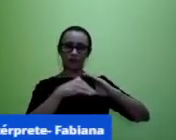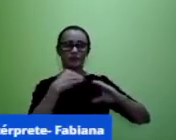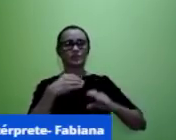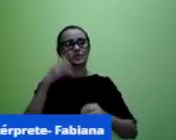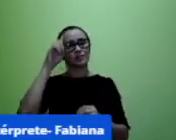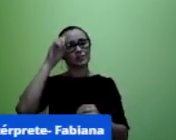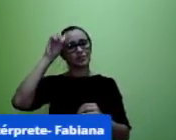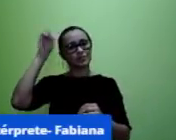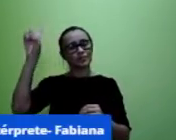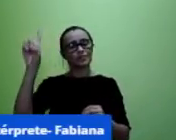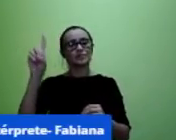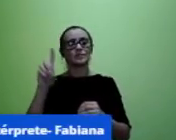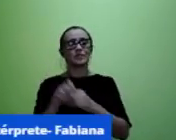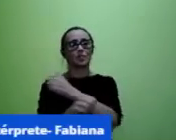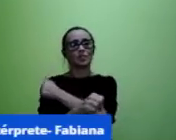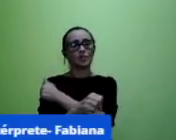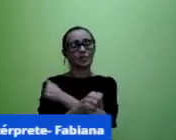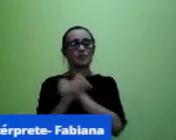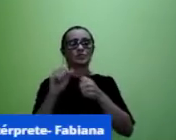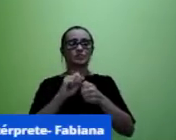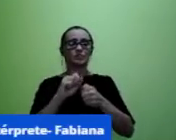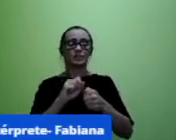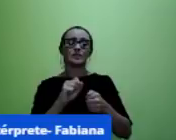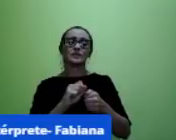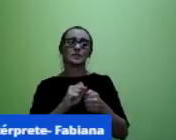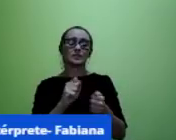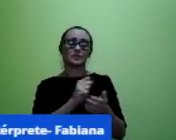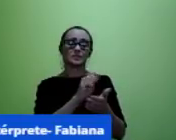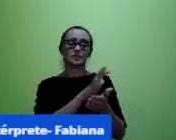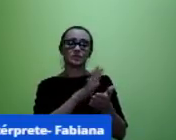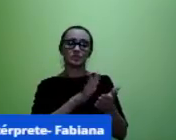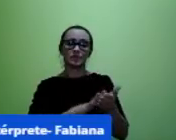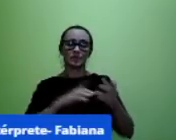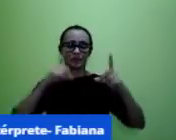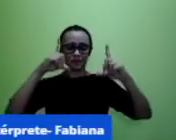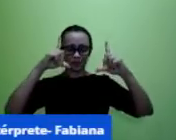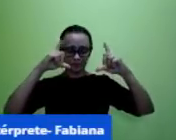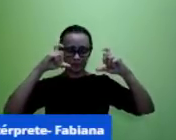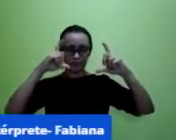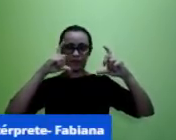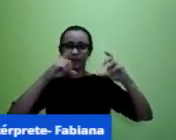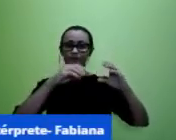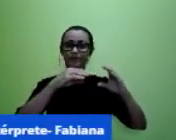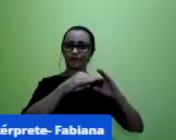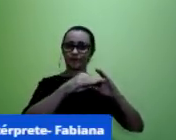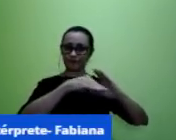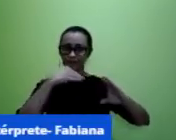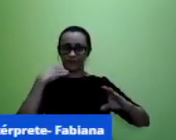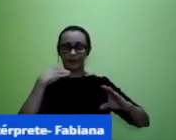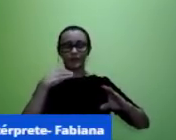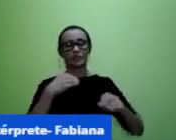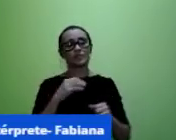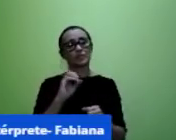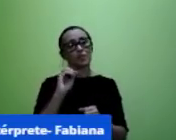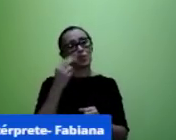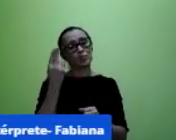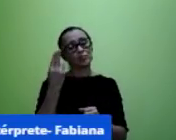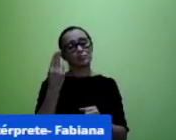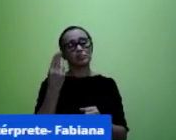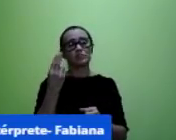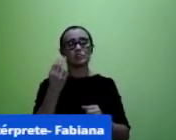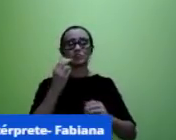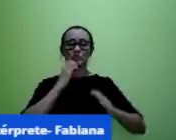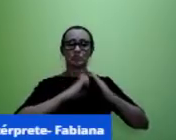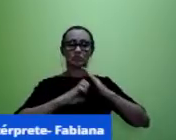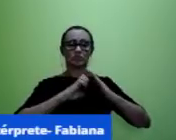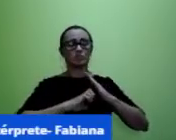a atividade, tira a foto, você já recebe, ou, né, pode enviar depois no seu e-mail, ou mesmo aqueles que